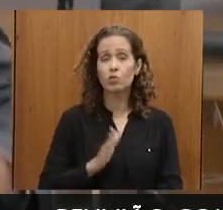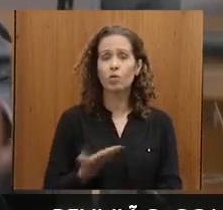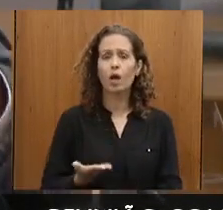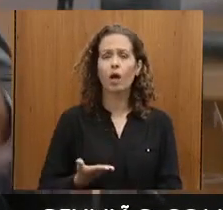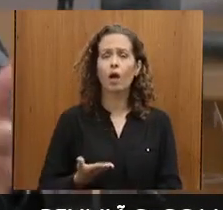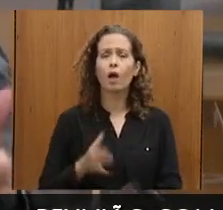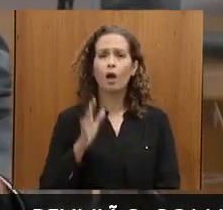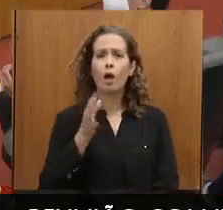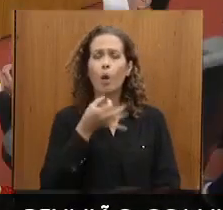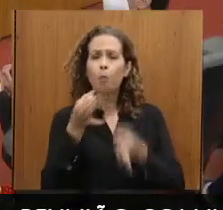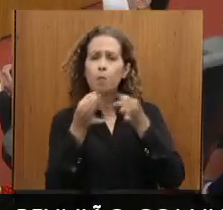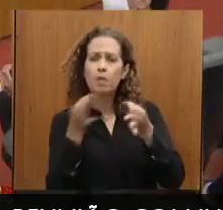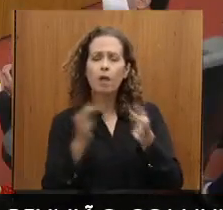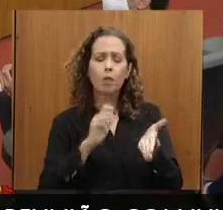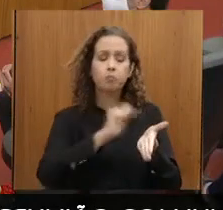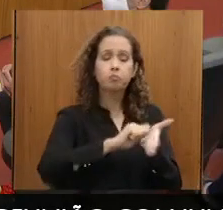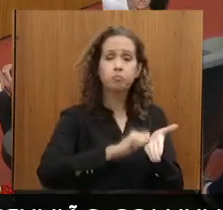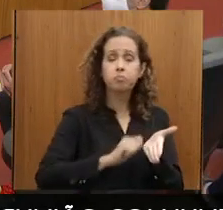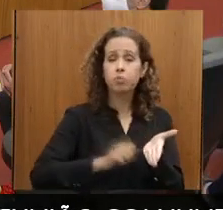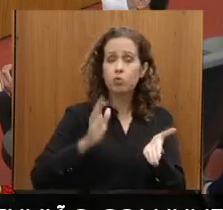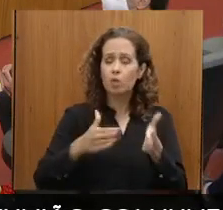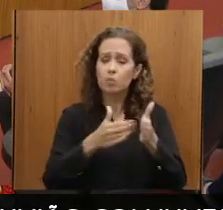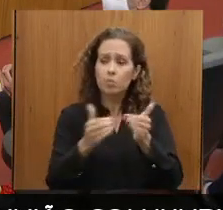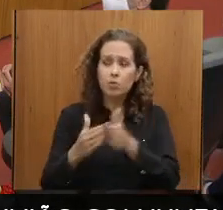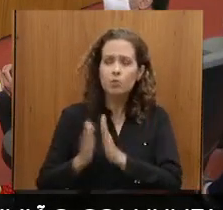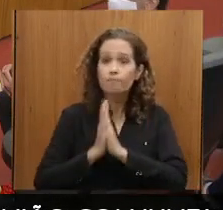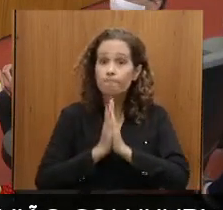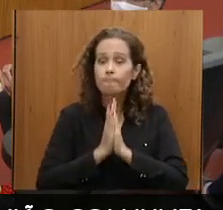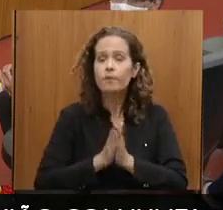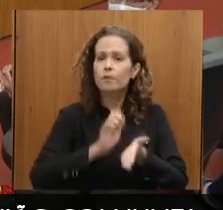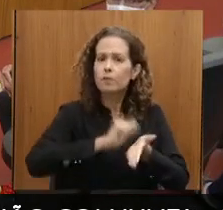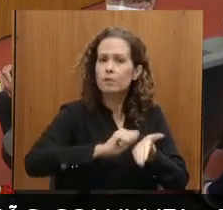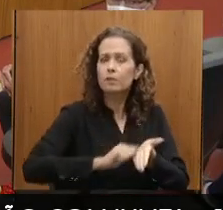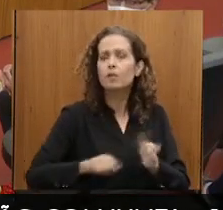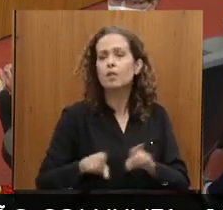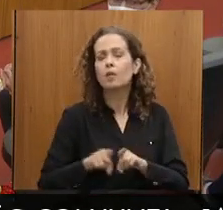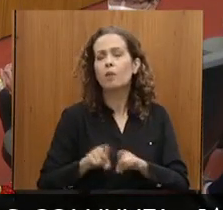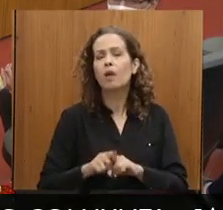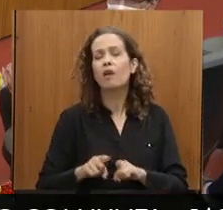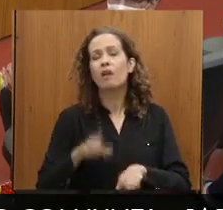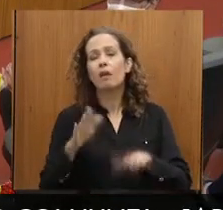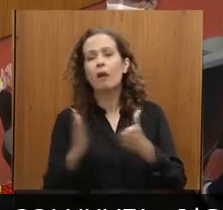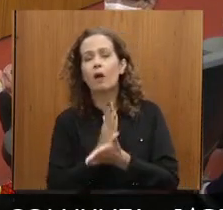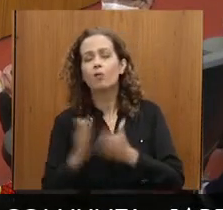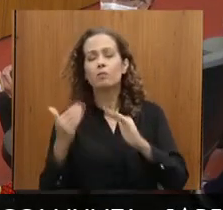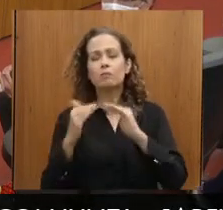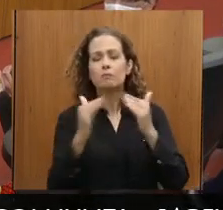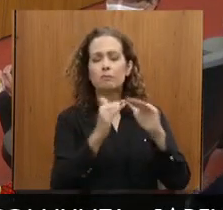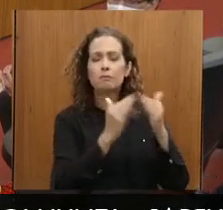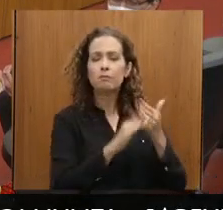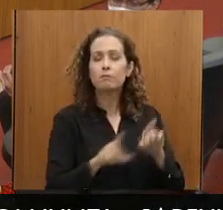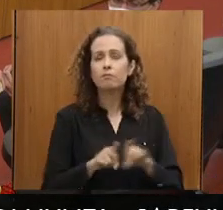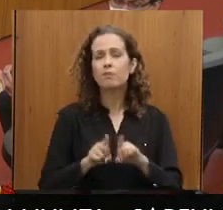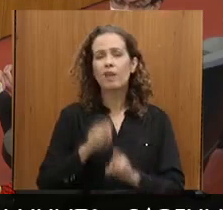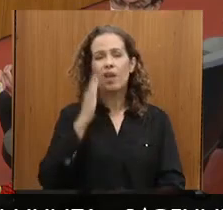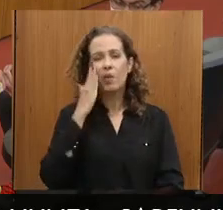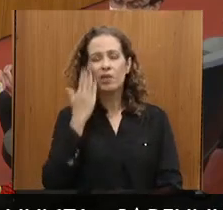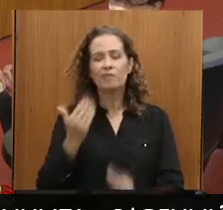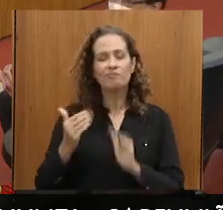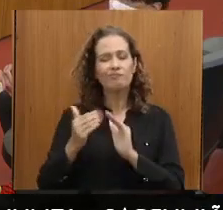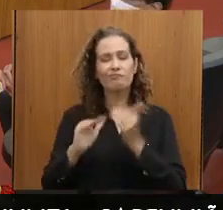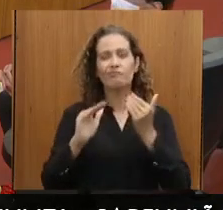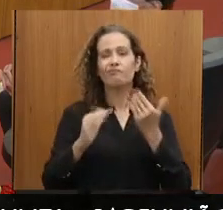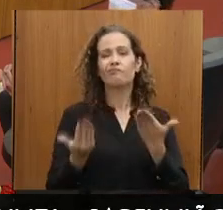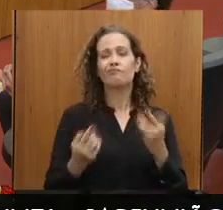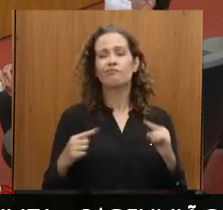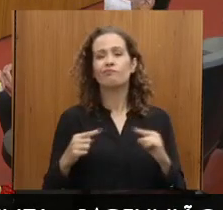observações, sugestões, pedidos e apelo, e também, claro, discordância naquilo que eu entendo que eu discordo com